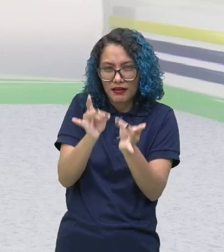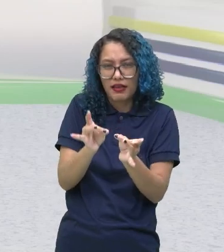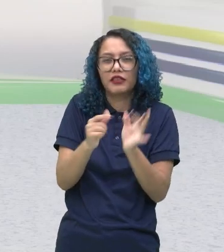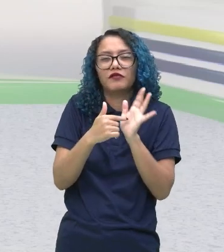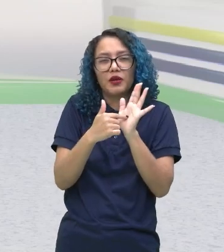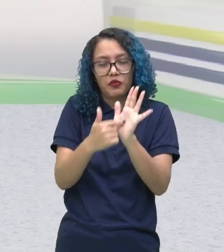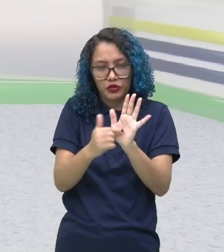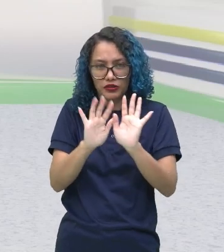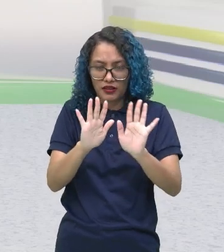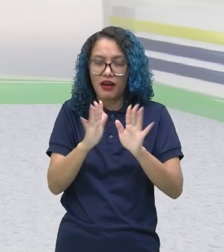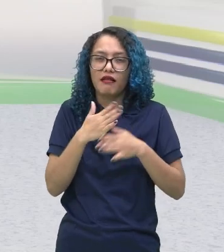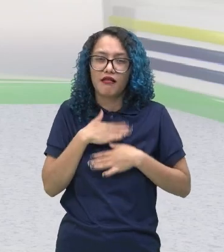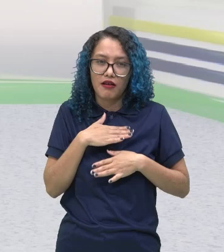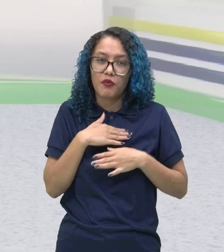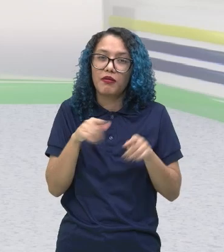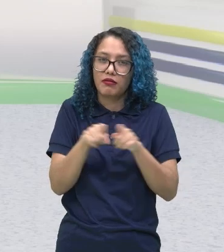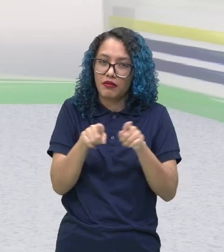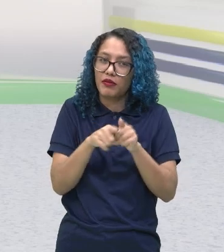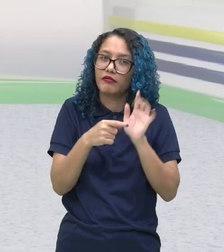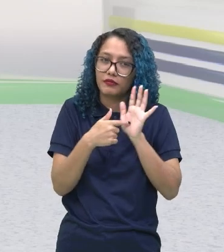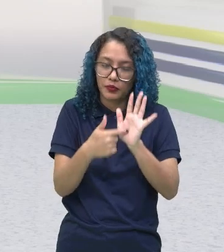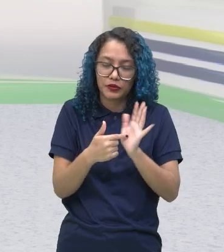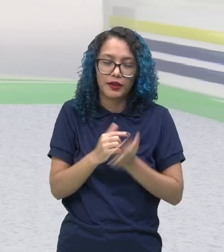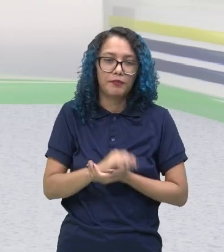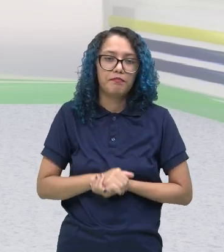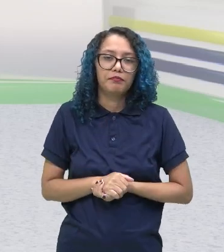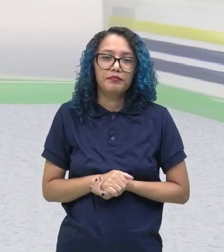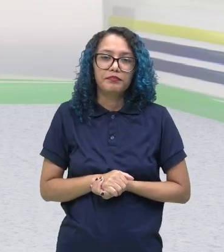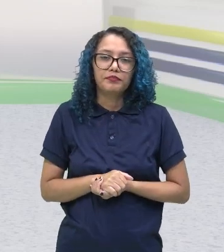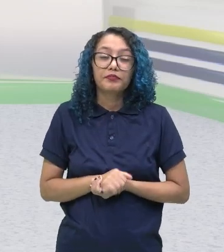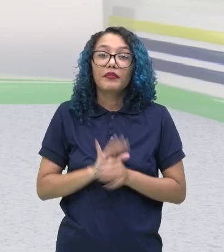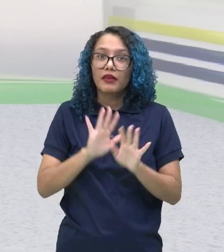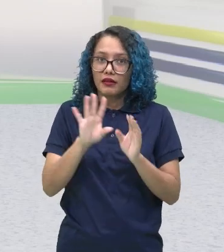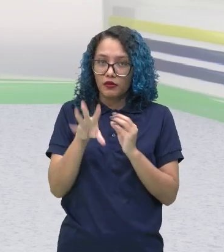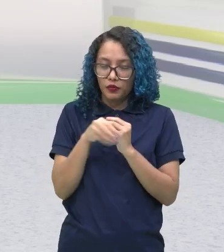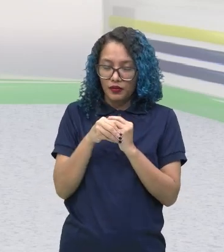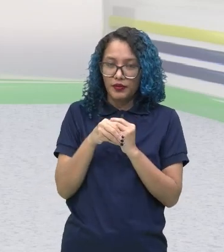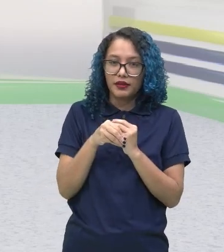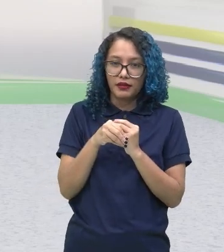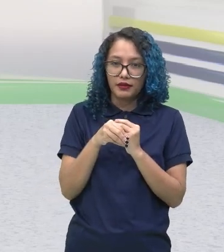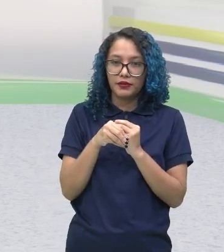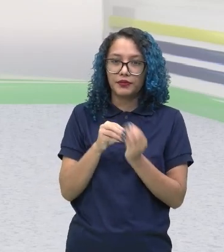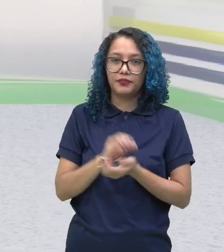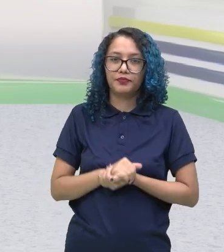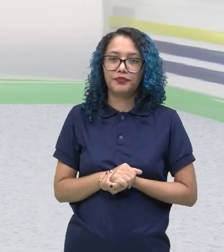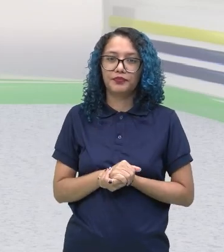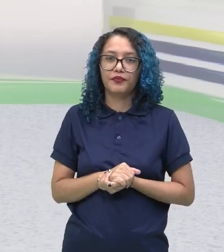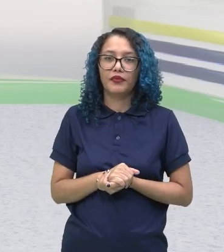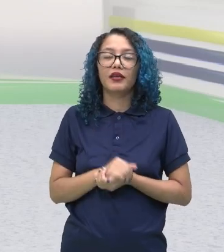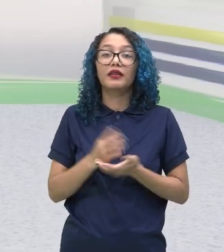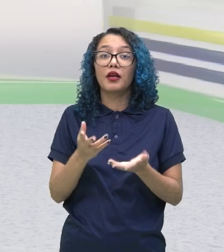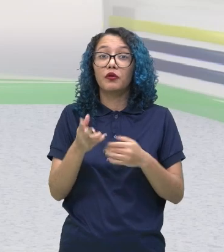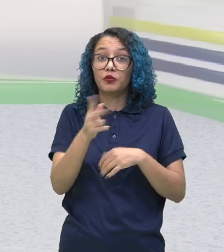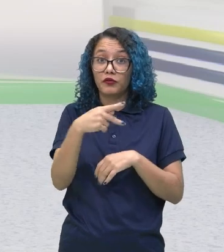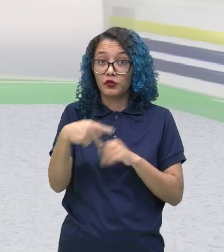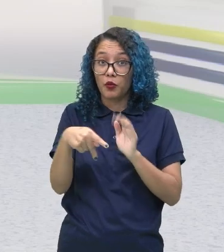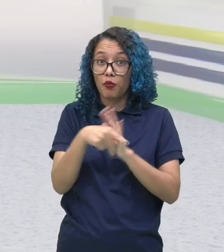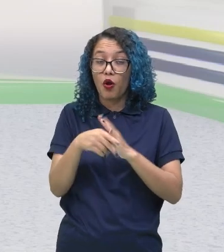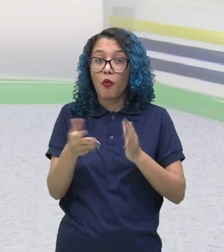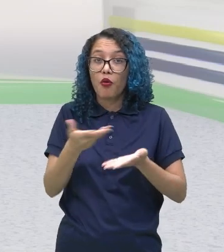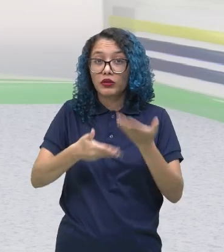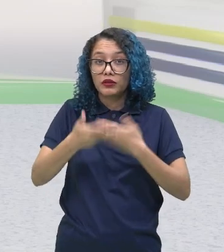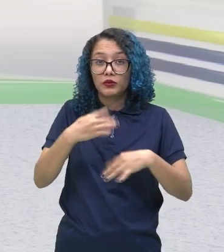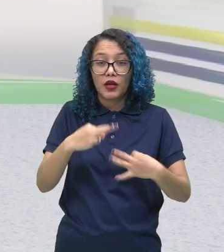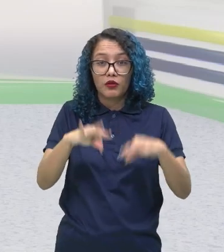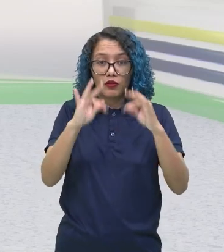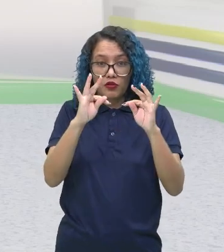estar passando aqui também para vocês. Então, Professora Emily, dentre. gostaria só de Pronto. colaborar, que a gente tem aqui os nossos professores da mediação tecnológica e os nossos estudantes,